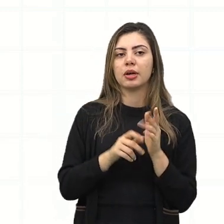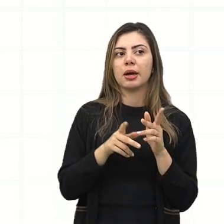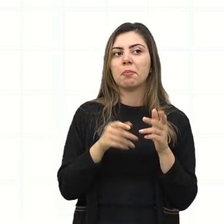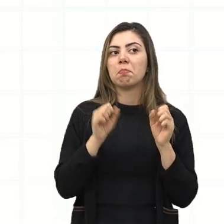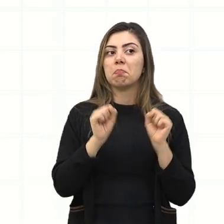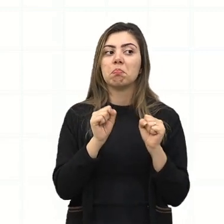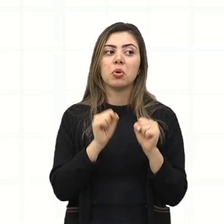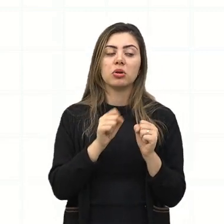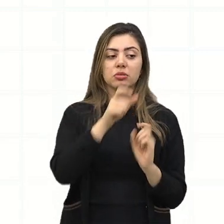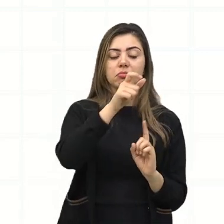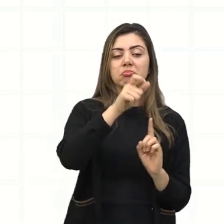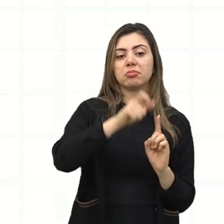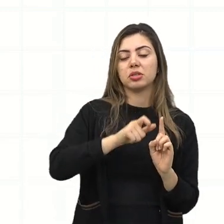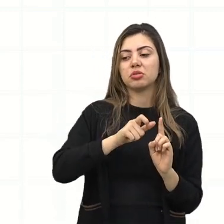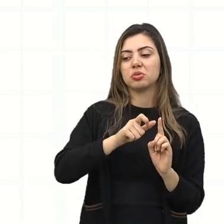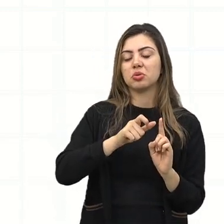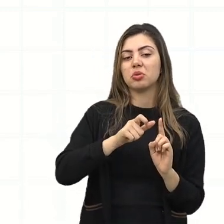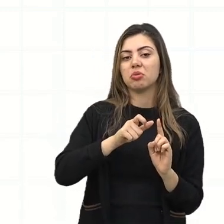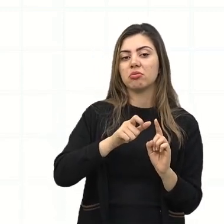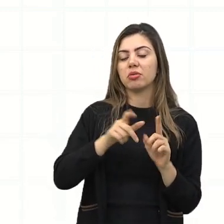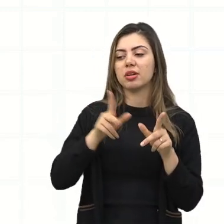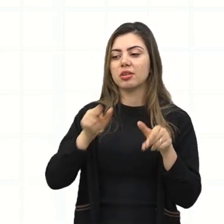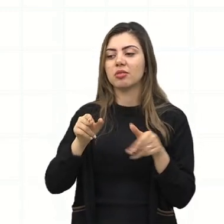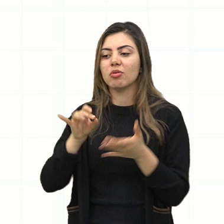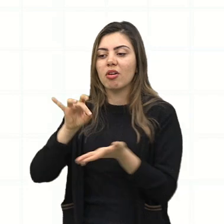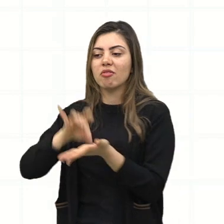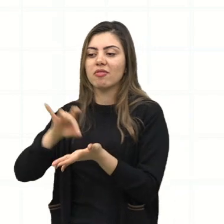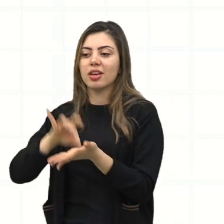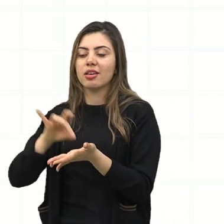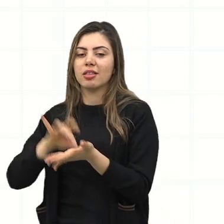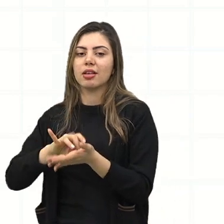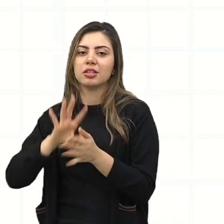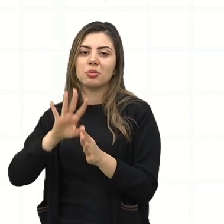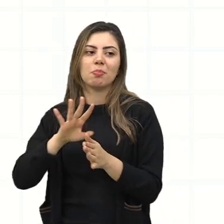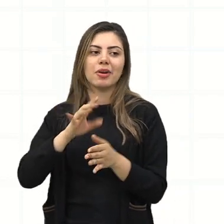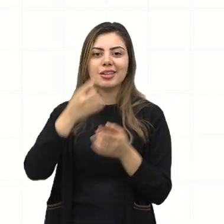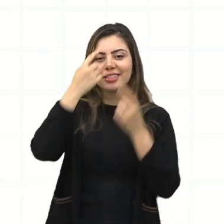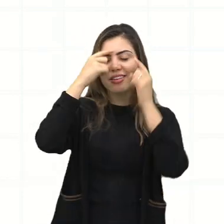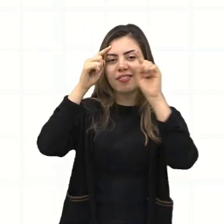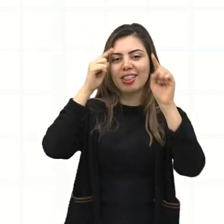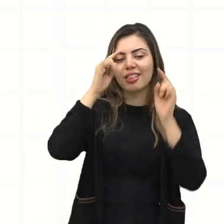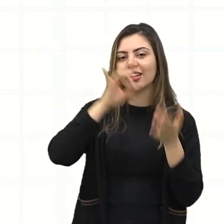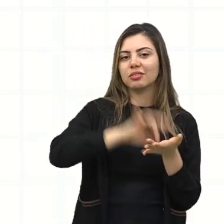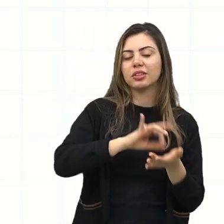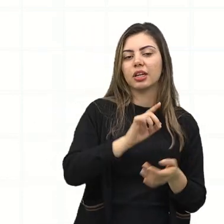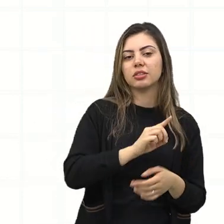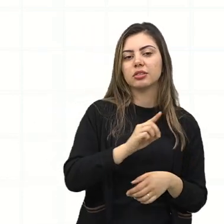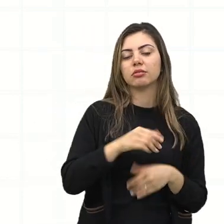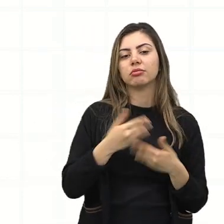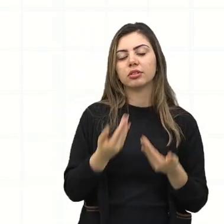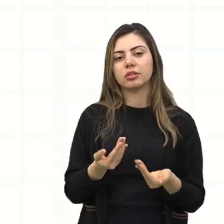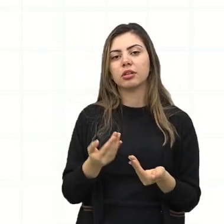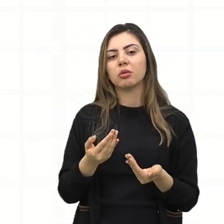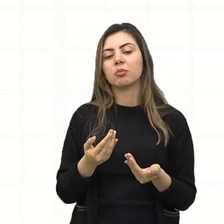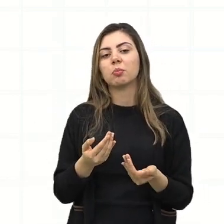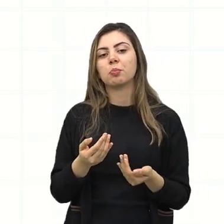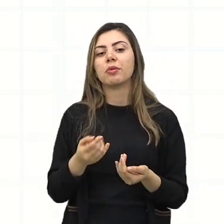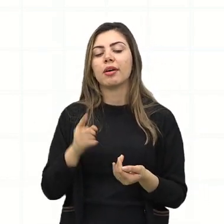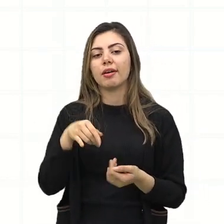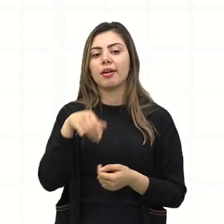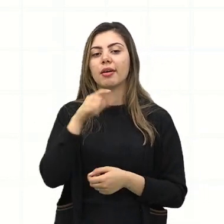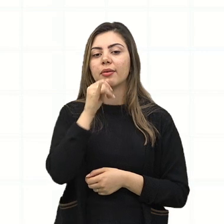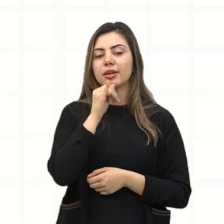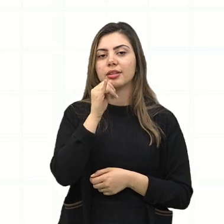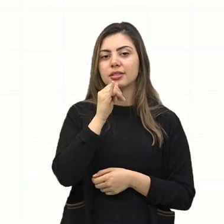do mundo, agindo como se fosse do mundo real, mas ele é da ficção. Então, aí nós temos o exemplo de